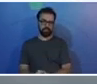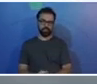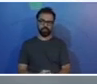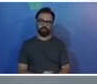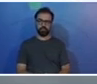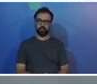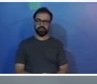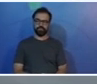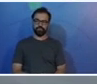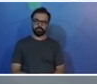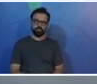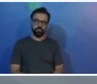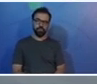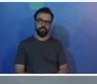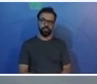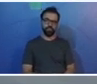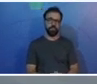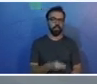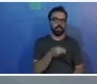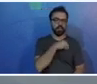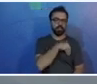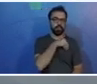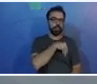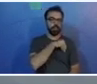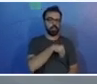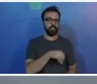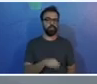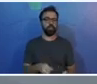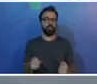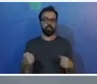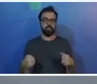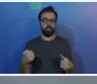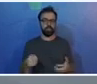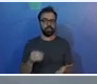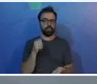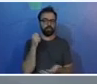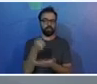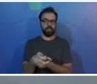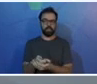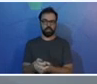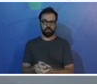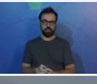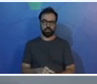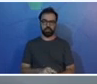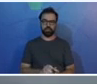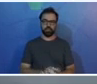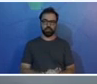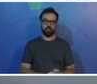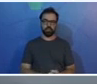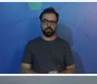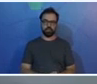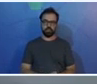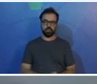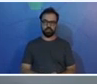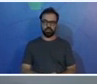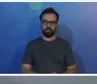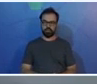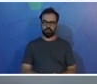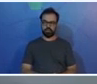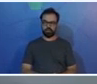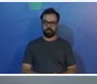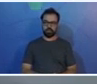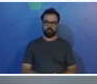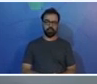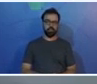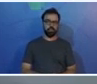legislativo. Eles têm que receber salário? Sim, é um serviço. Da onde que vem o salário? Da mesma forma que os funcionários